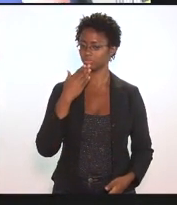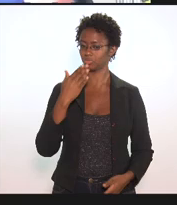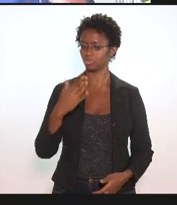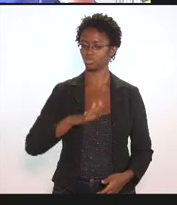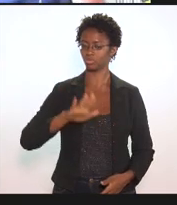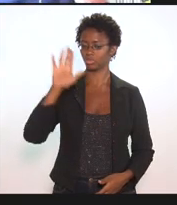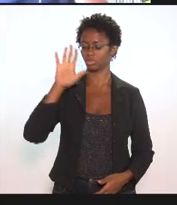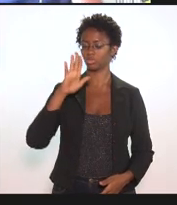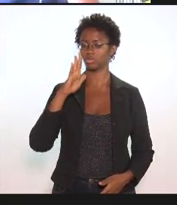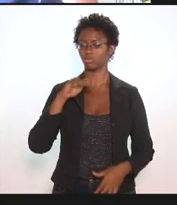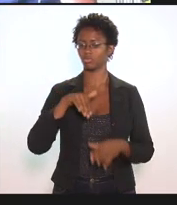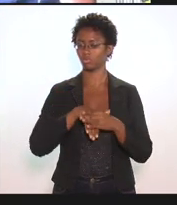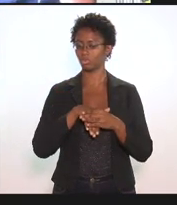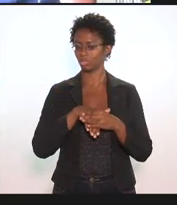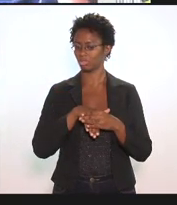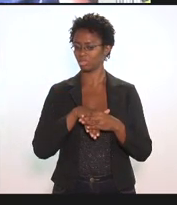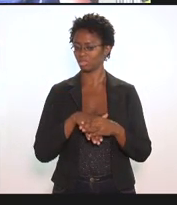quando puder.